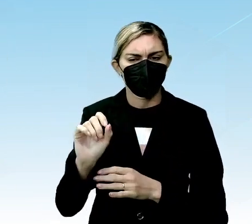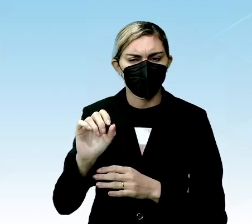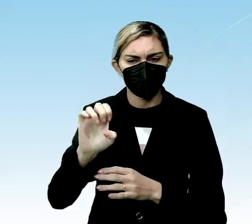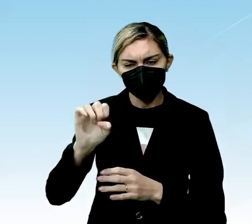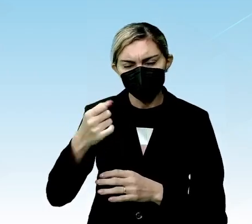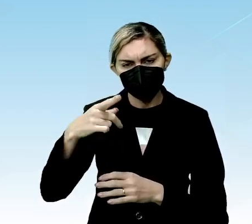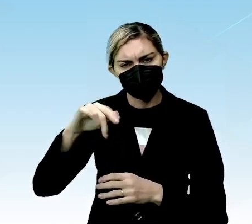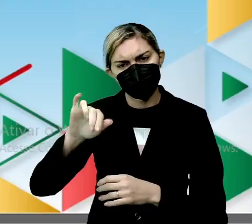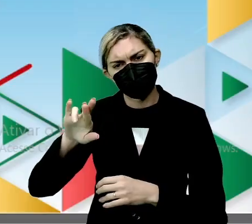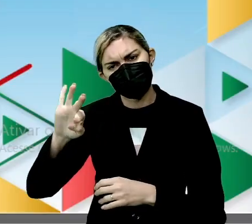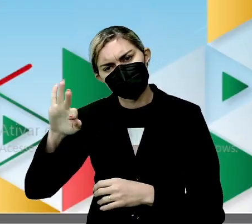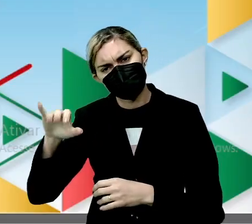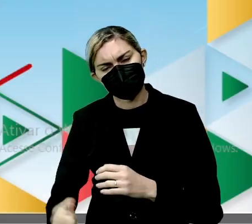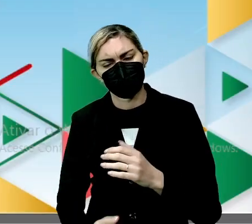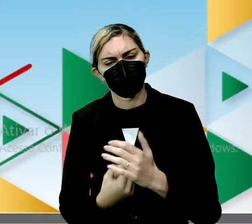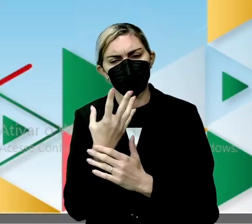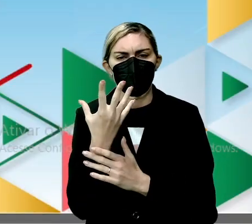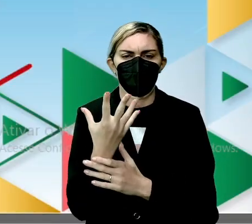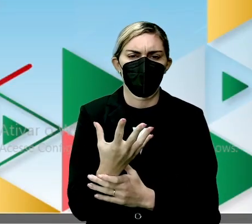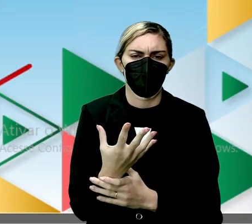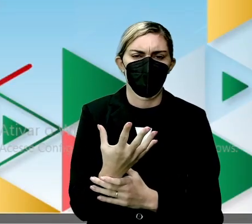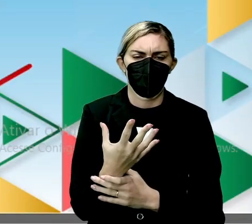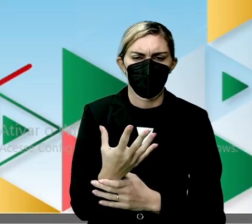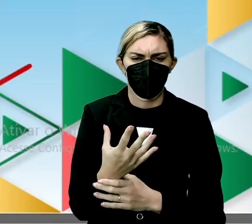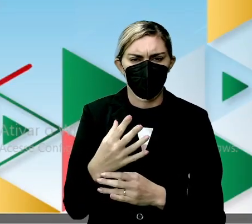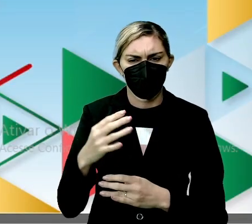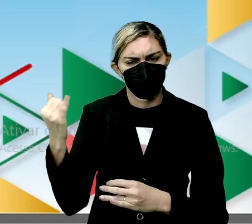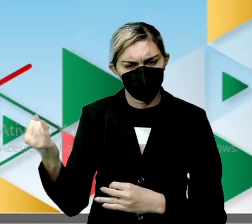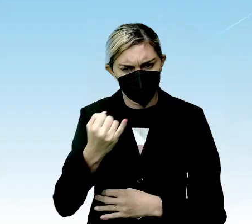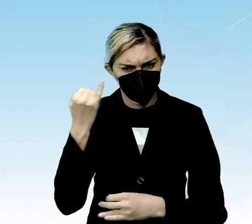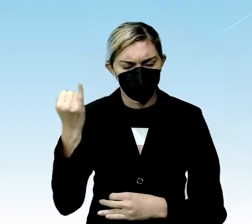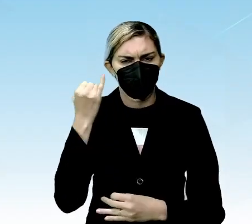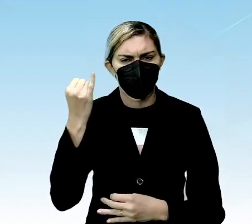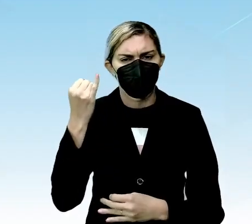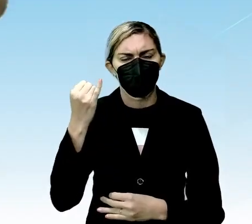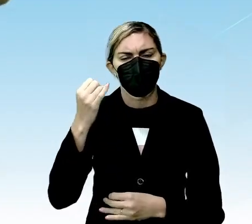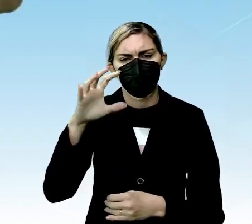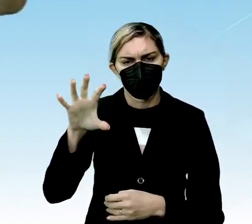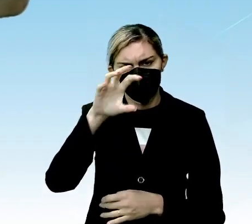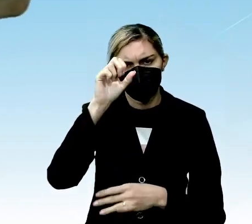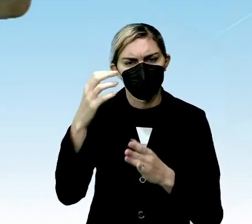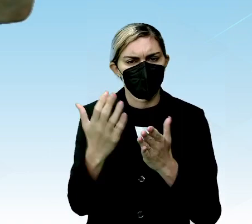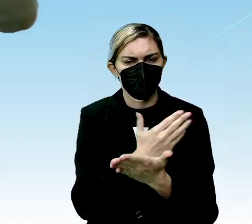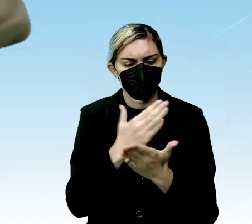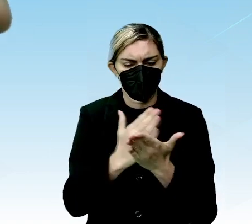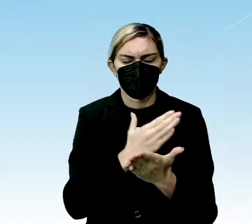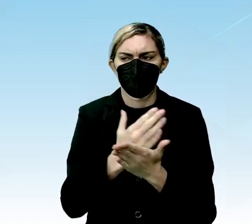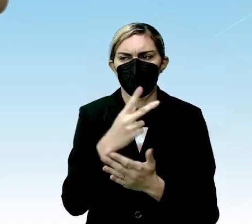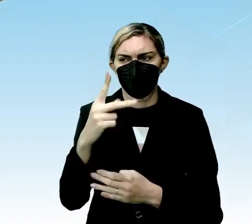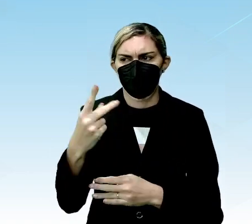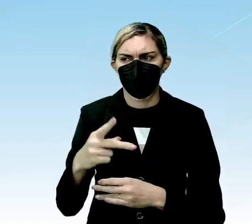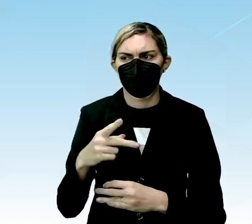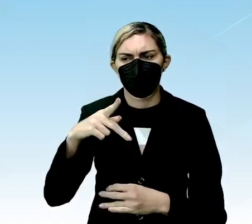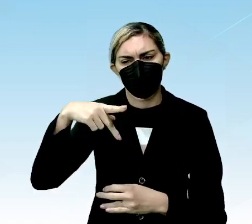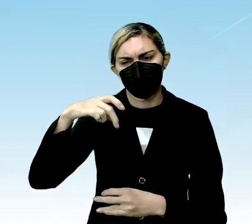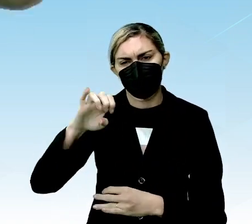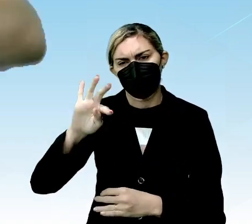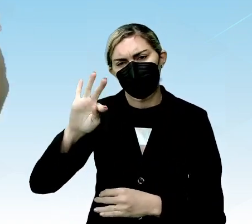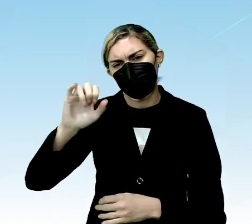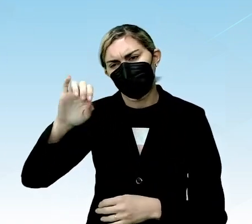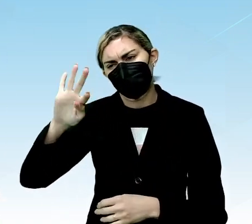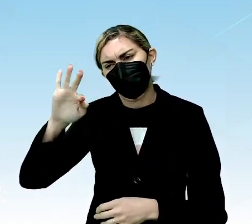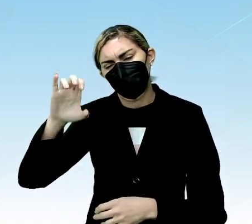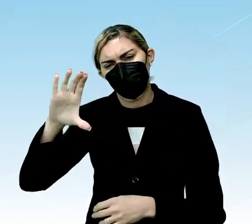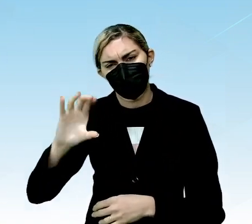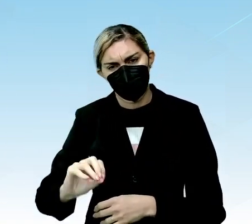Espiritismo, seu fundador e a importância desse livro ou desses livros. Então, Pentateuco.